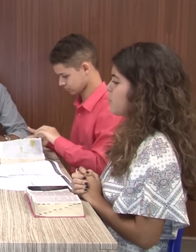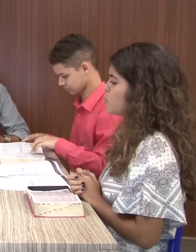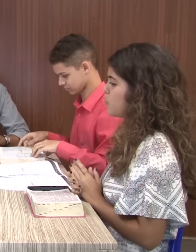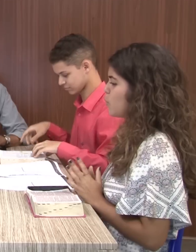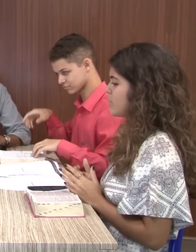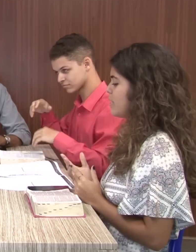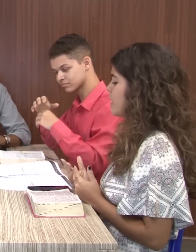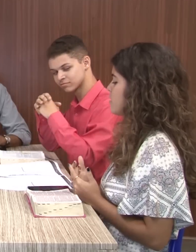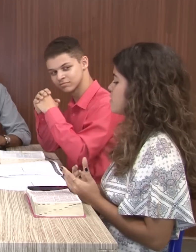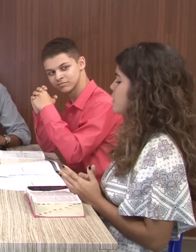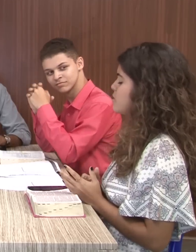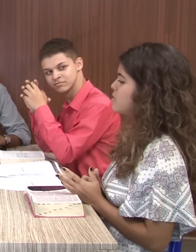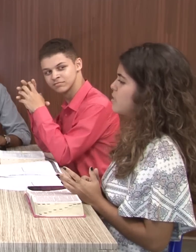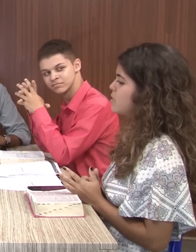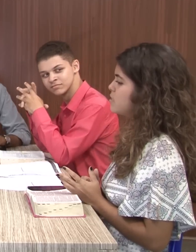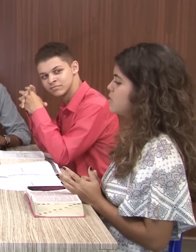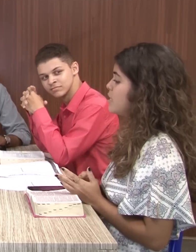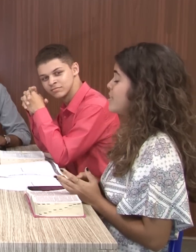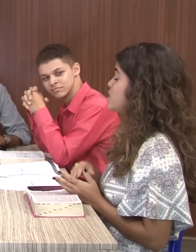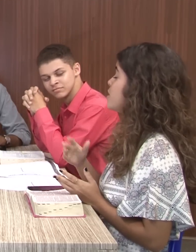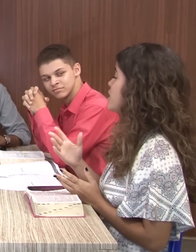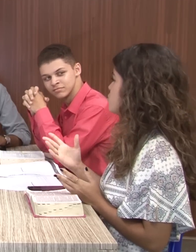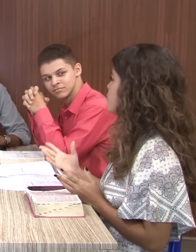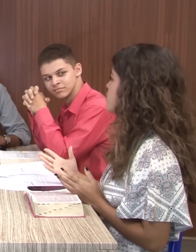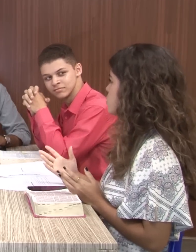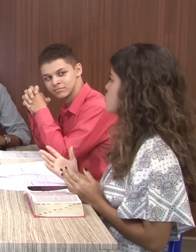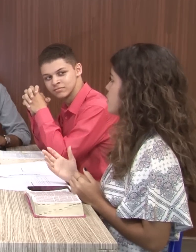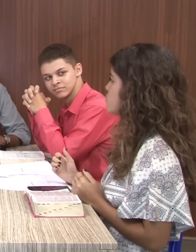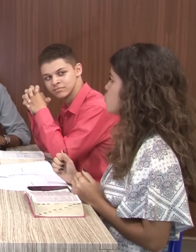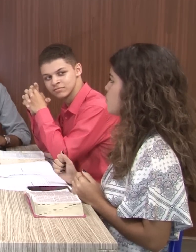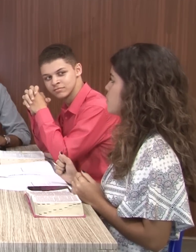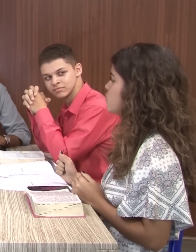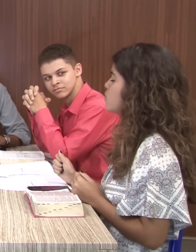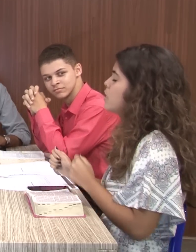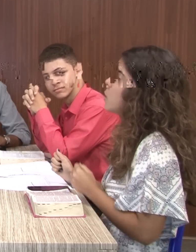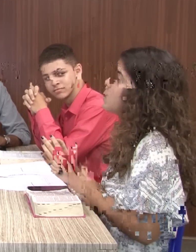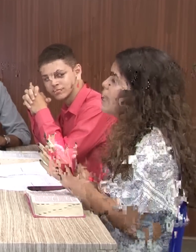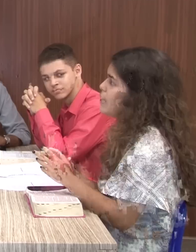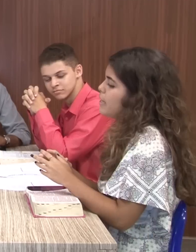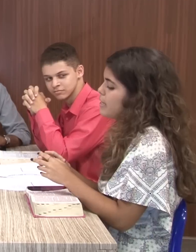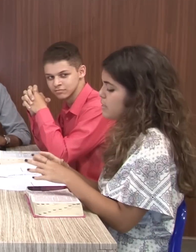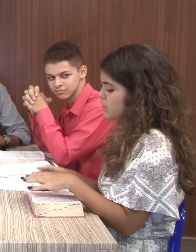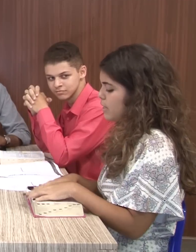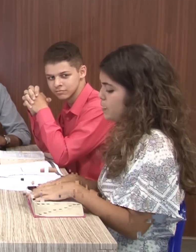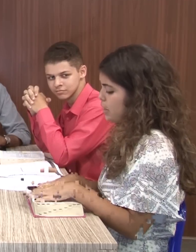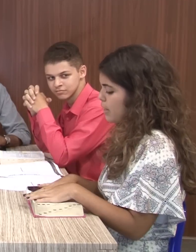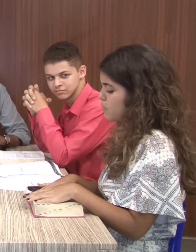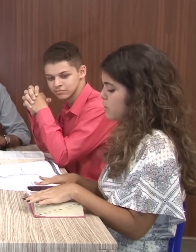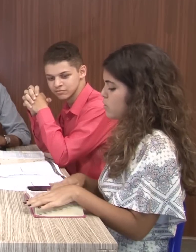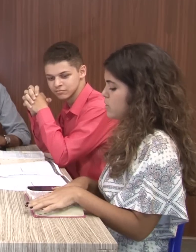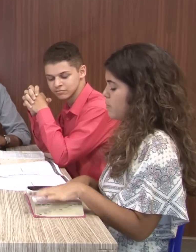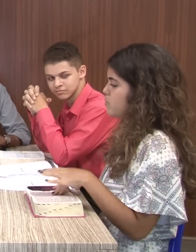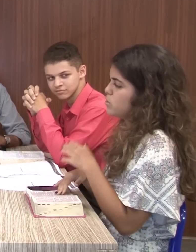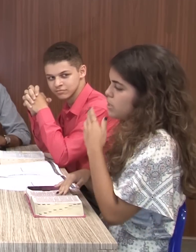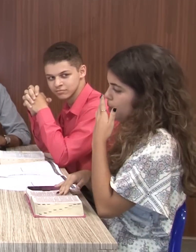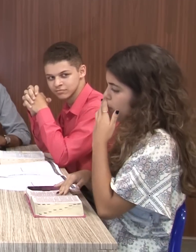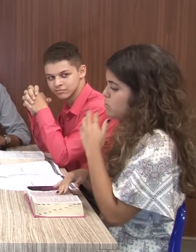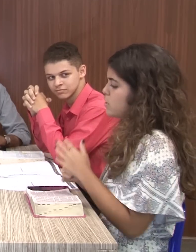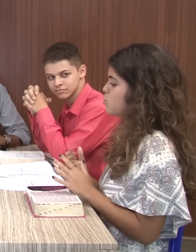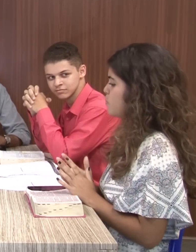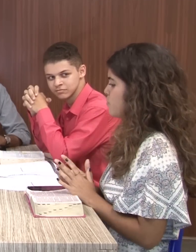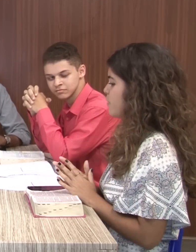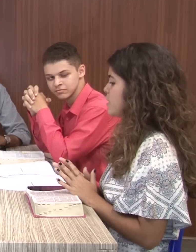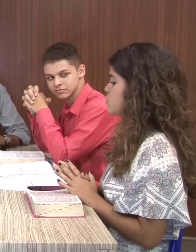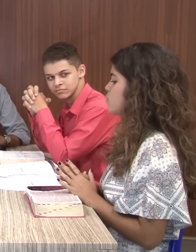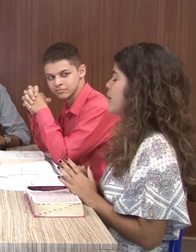intrigante, né? O porquê das 10 virgens terem dormido. Na parábola nós sabemos que,